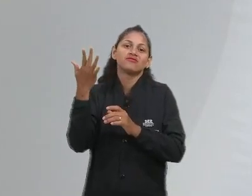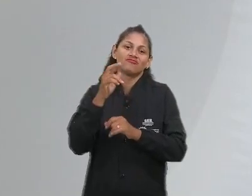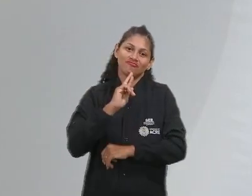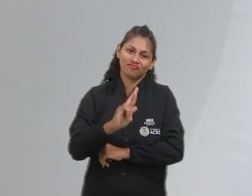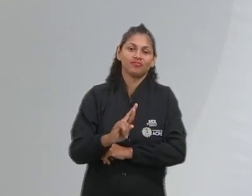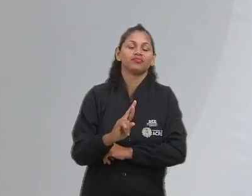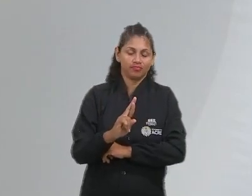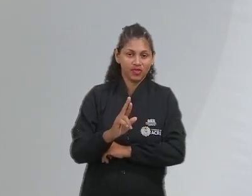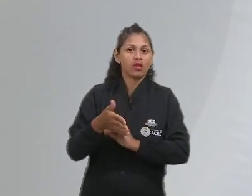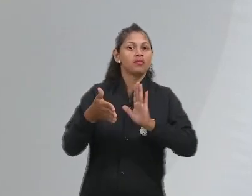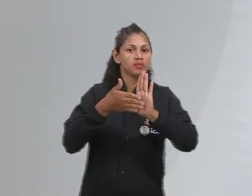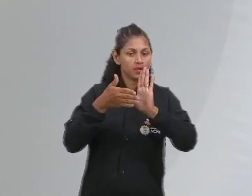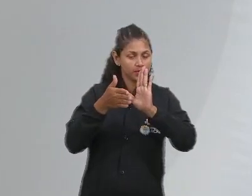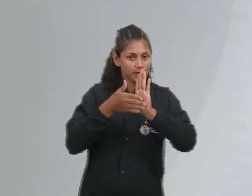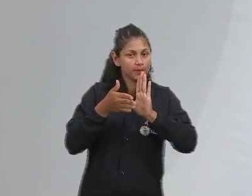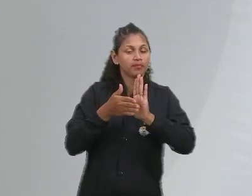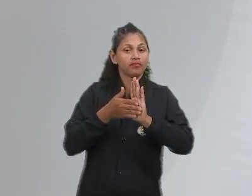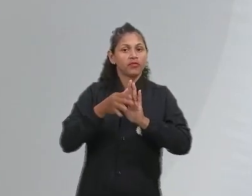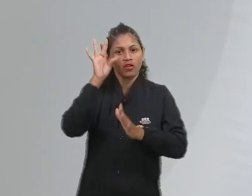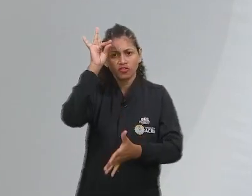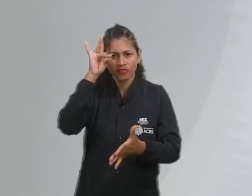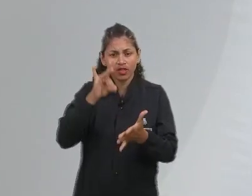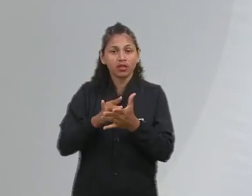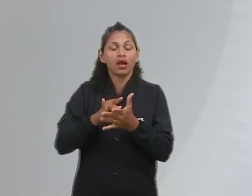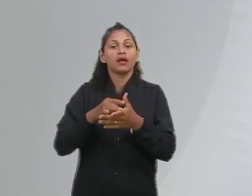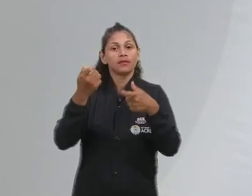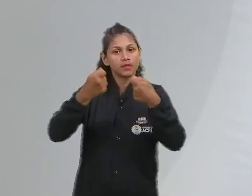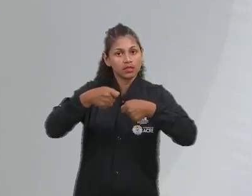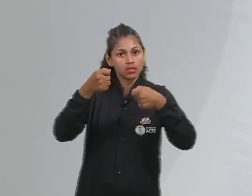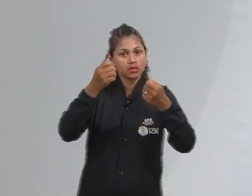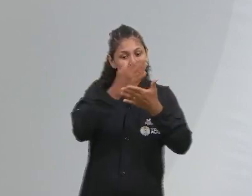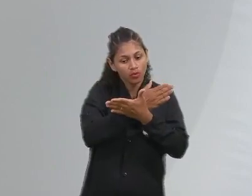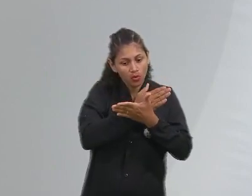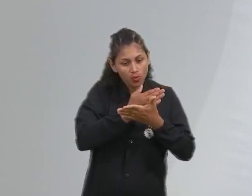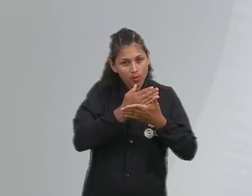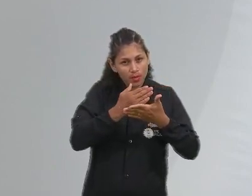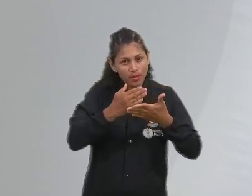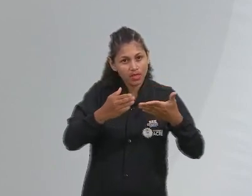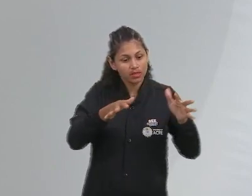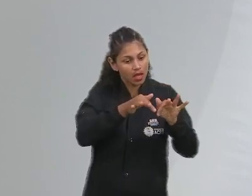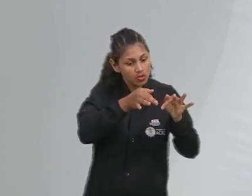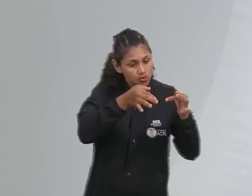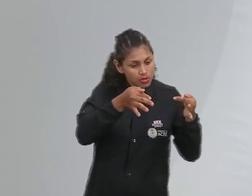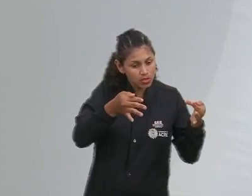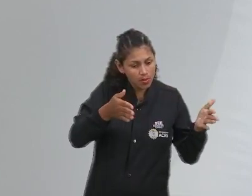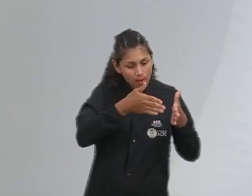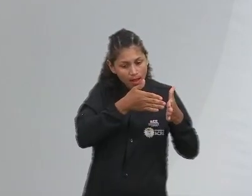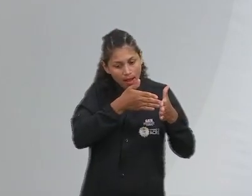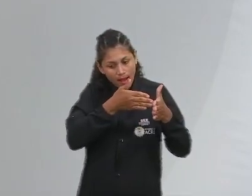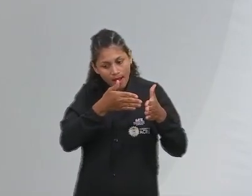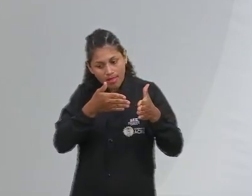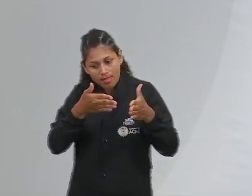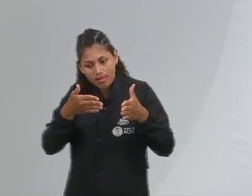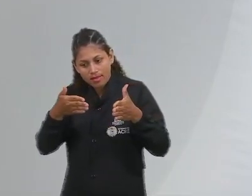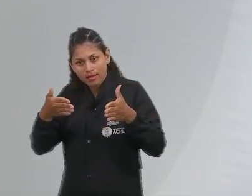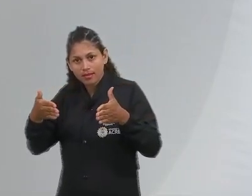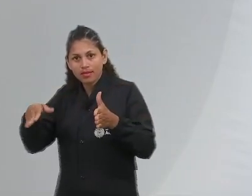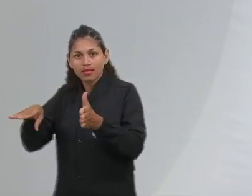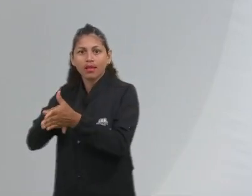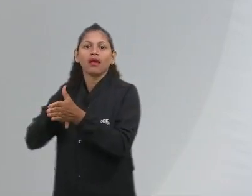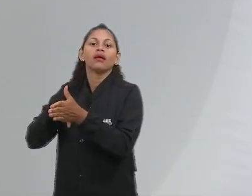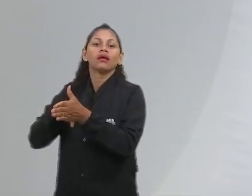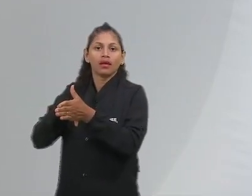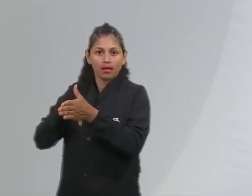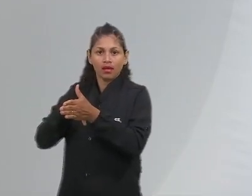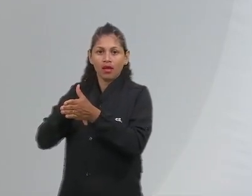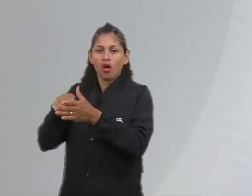Na realidade, a gente tem que começar daquela parte menos difícil para chegar àquelas partes